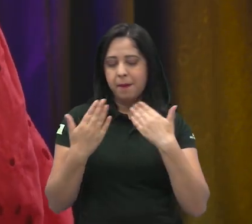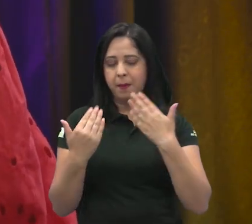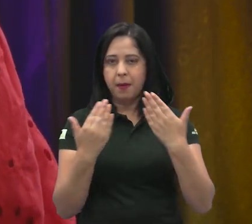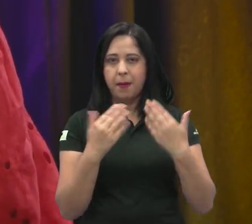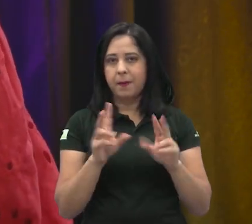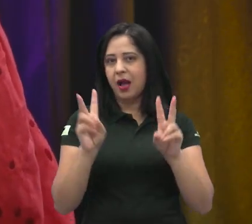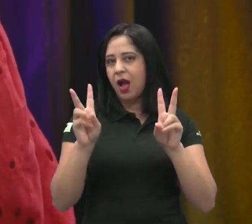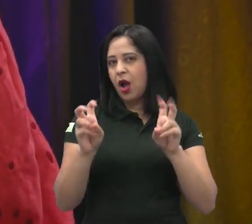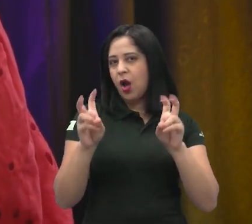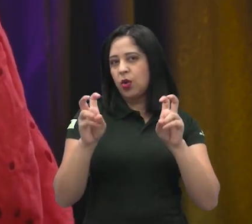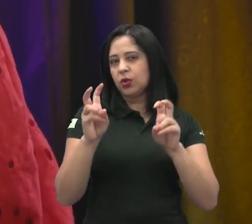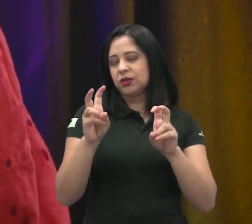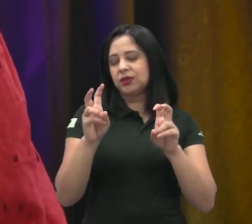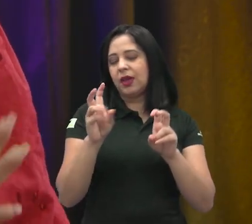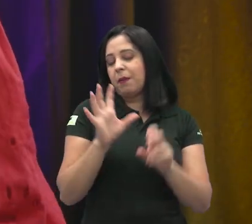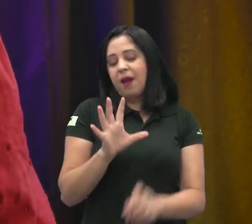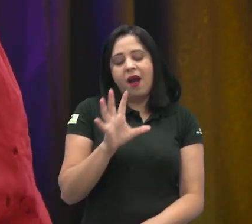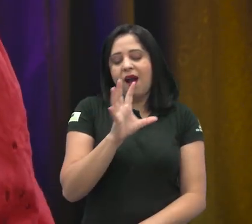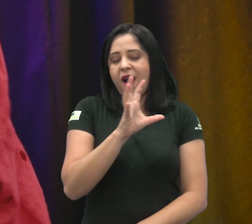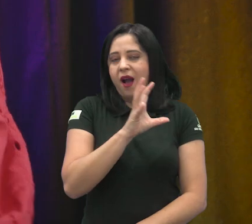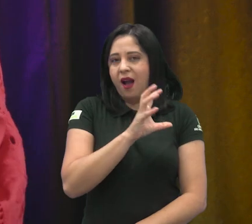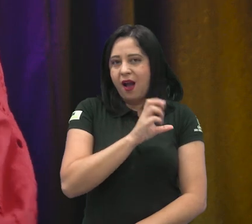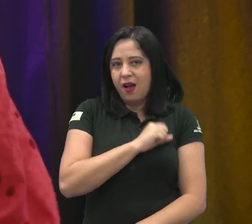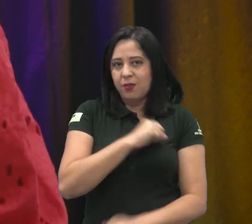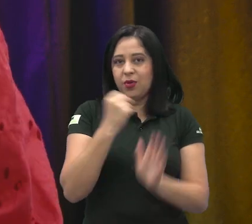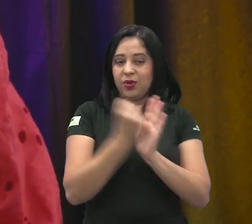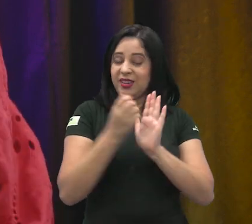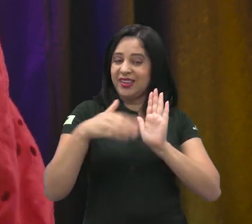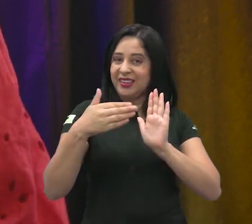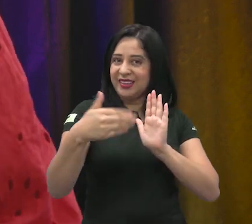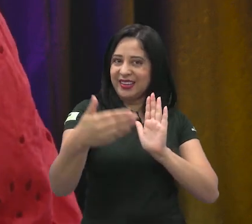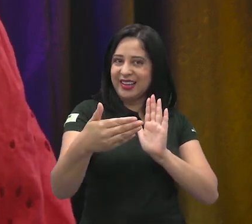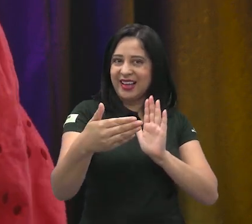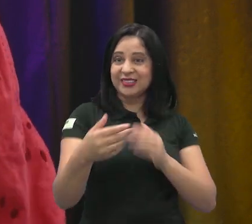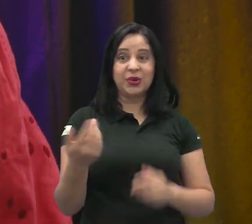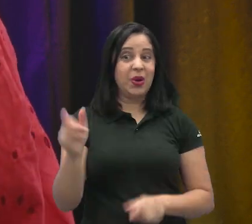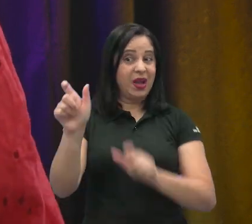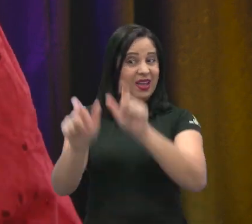sobre paixão e legado, eu convido meus colegas que contarão muitas